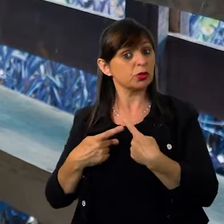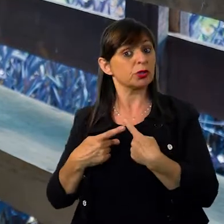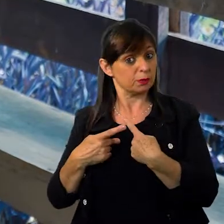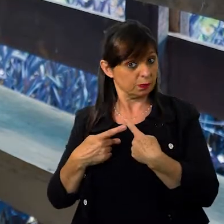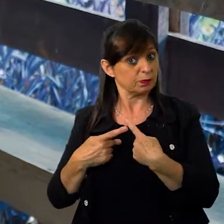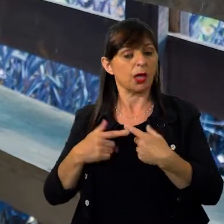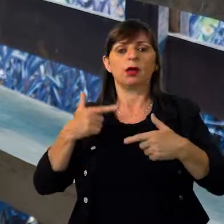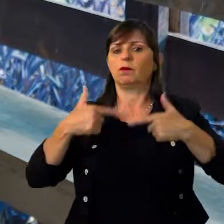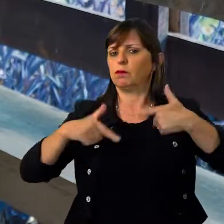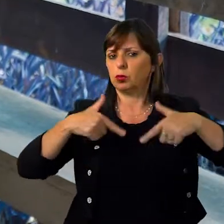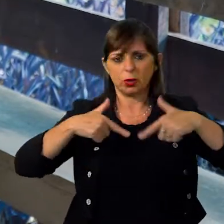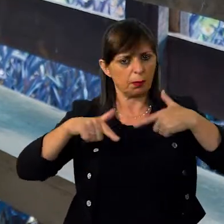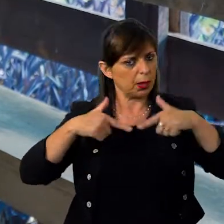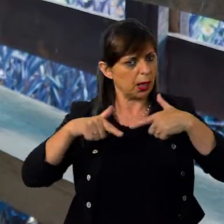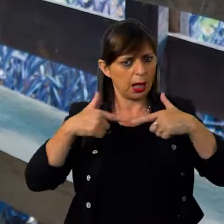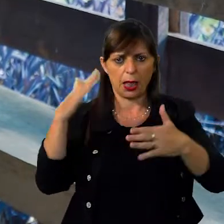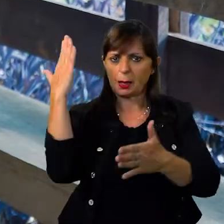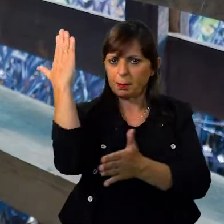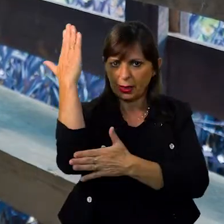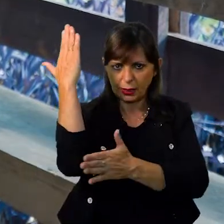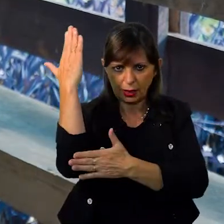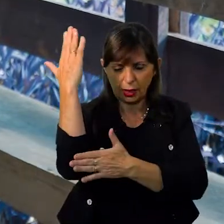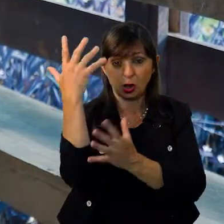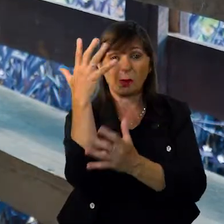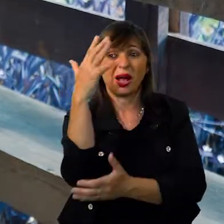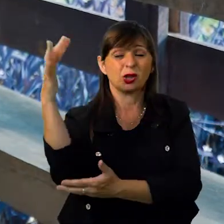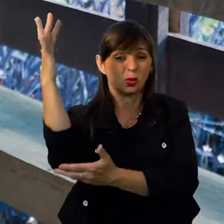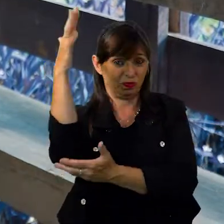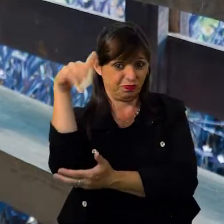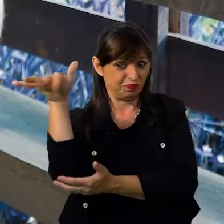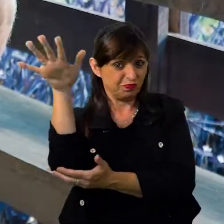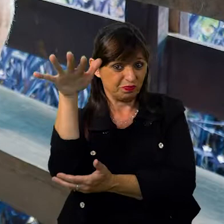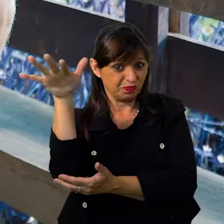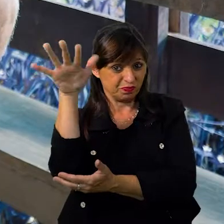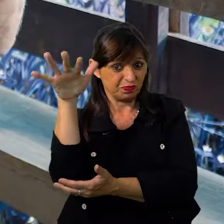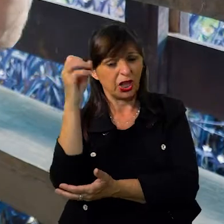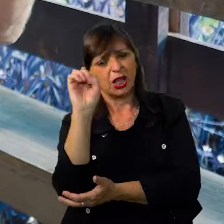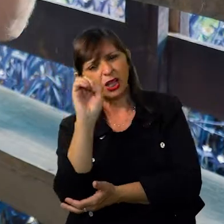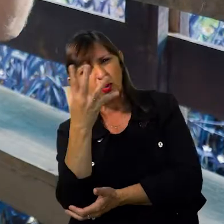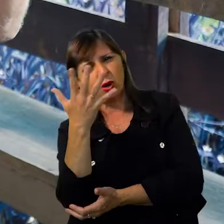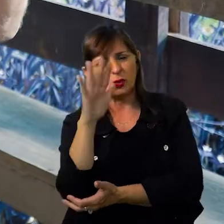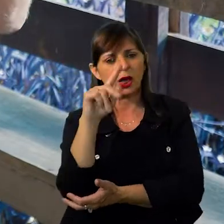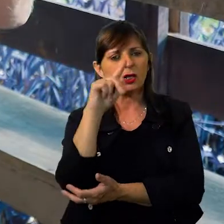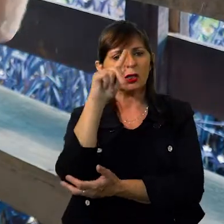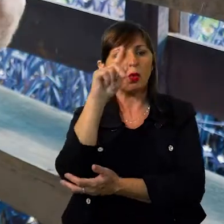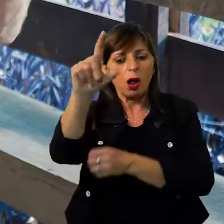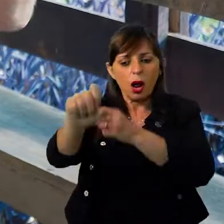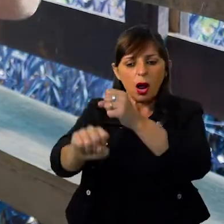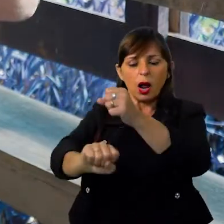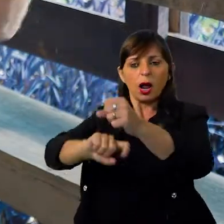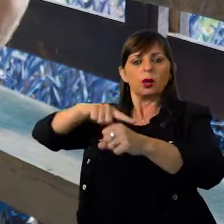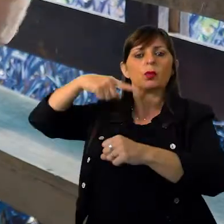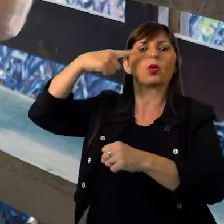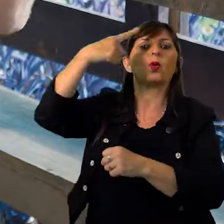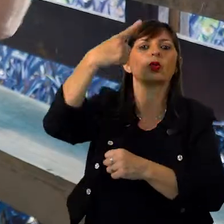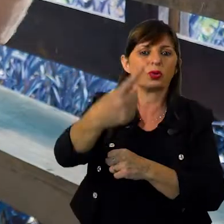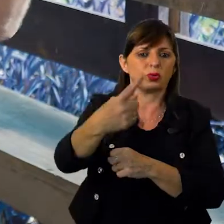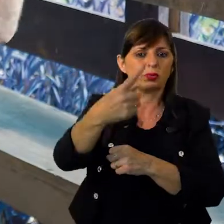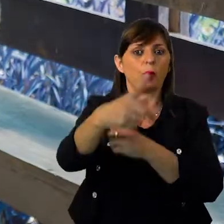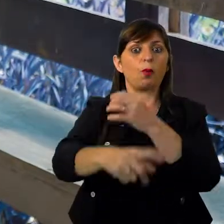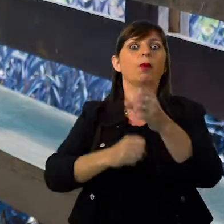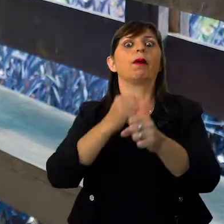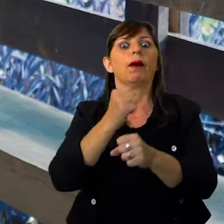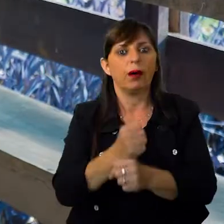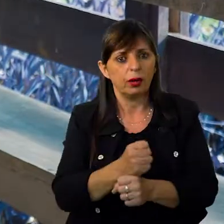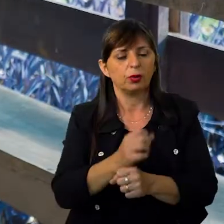largavam bem a montagem da balança isso ocorre porque o ser humano os Homens todos eles vão trabalhar na madeira